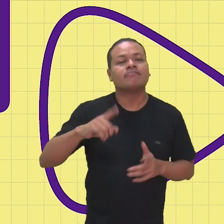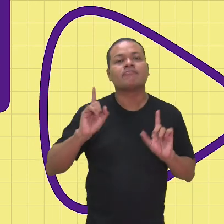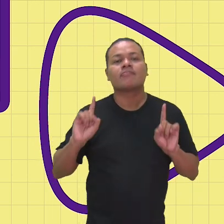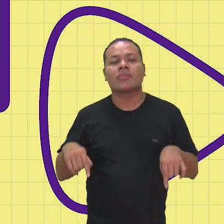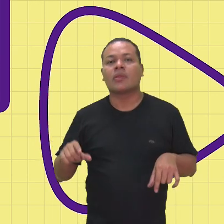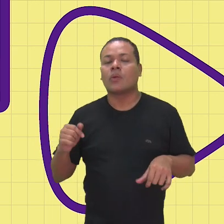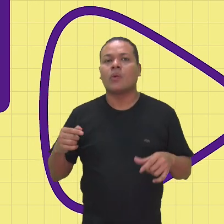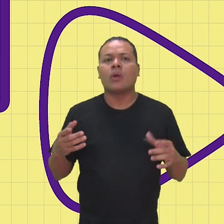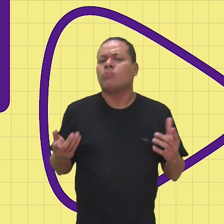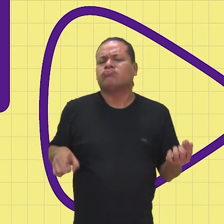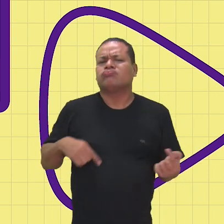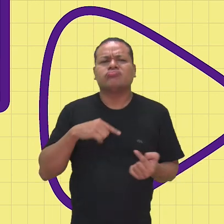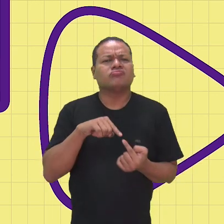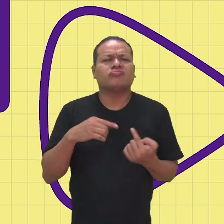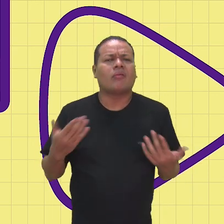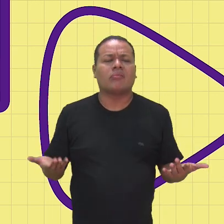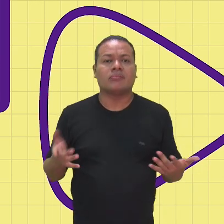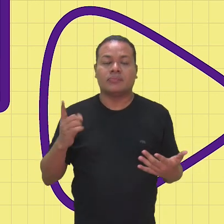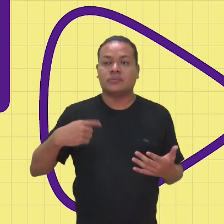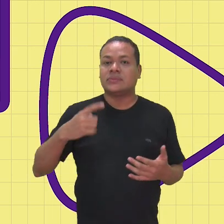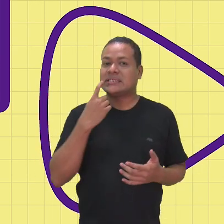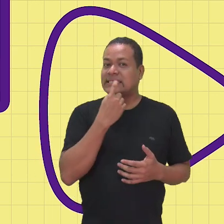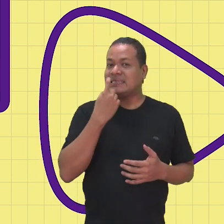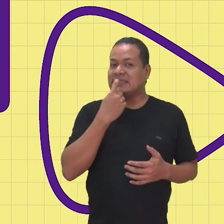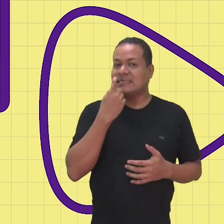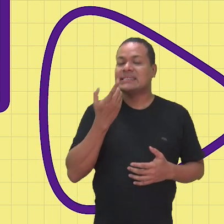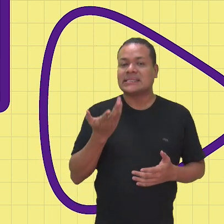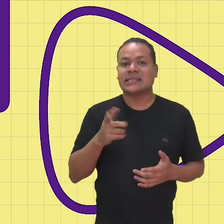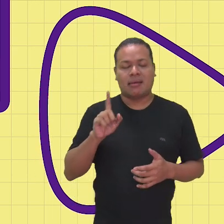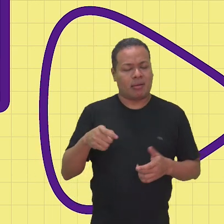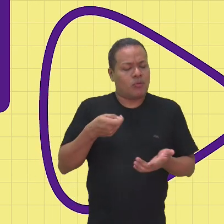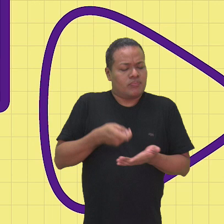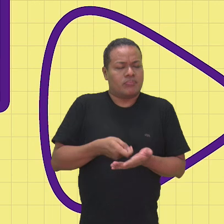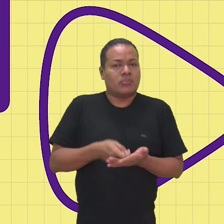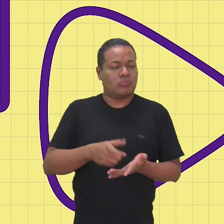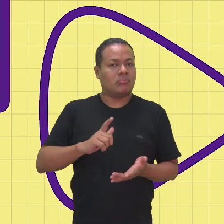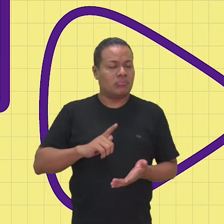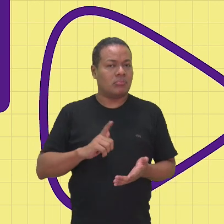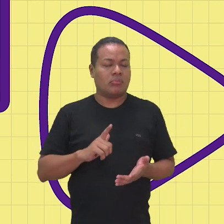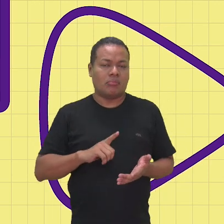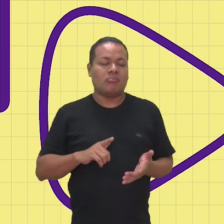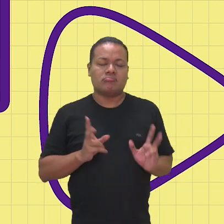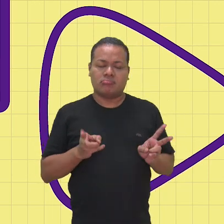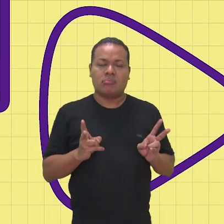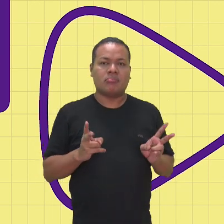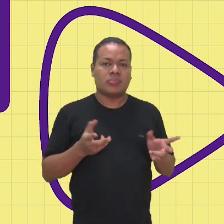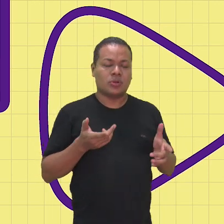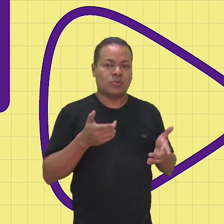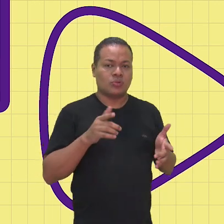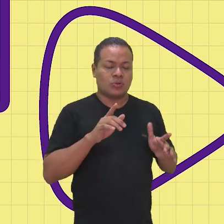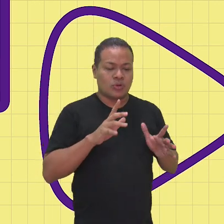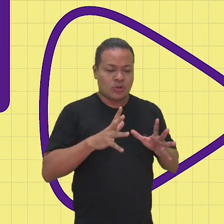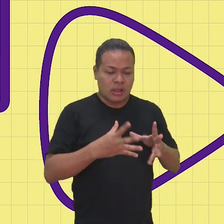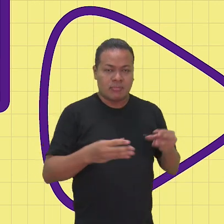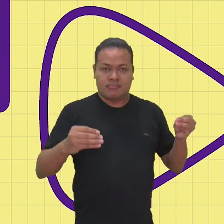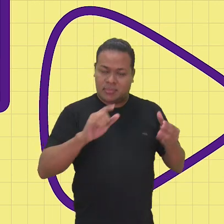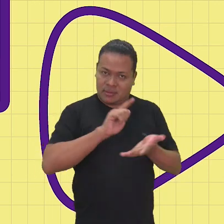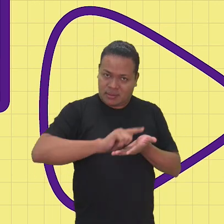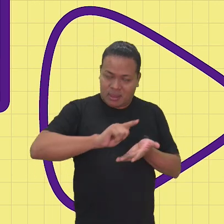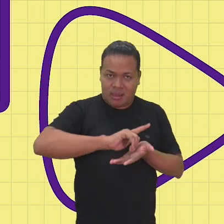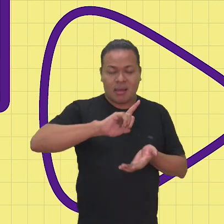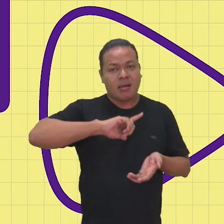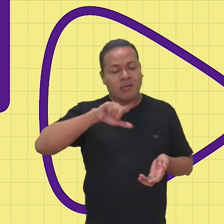serve para quê? Para os nossos dentes. Então, é obrigatório aí colocar na estação de tratamento de água flúor,